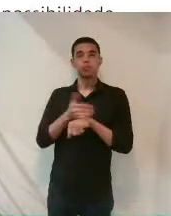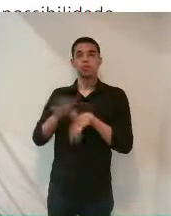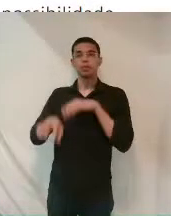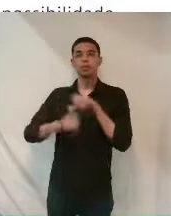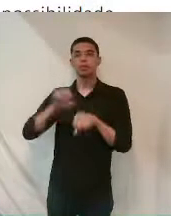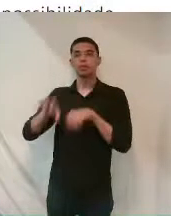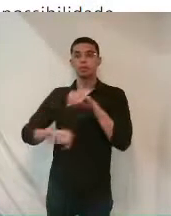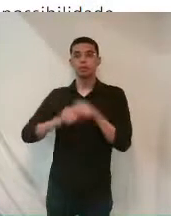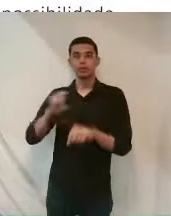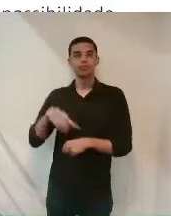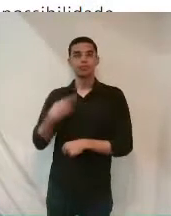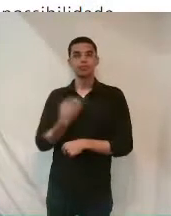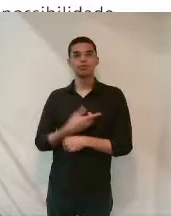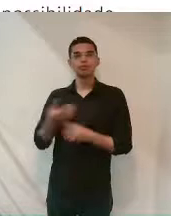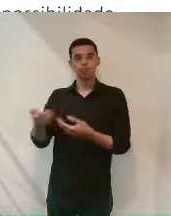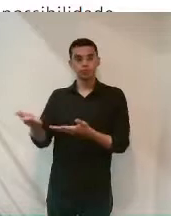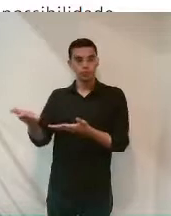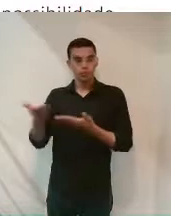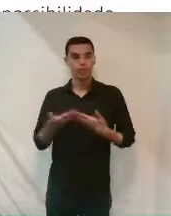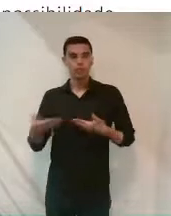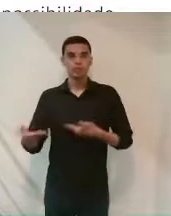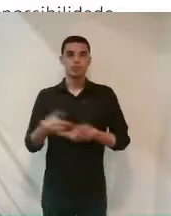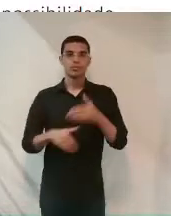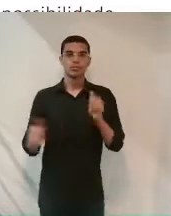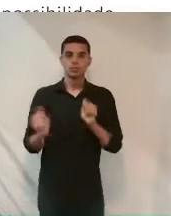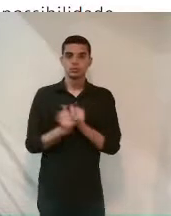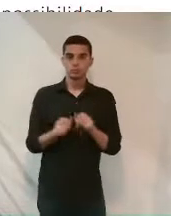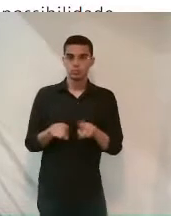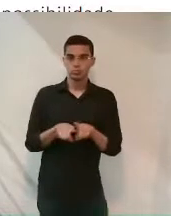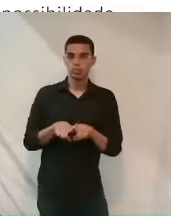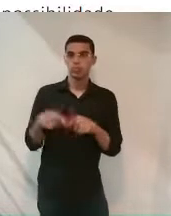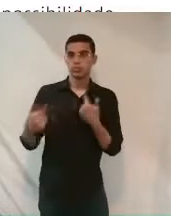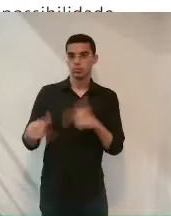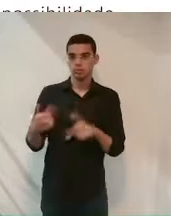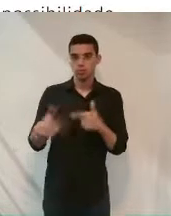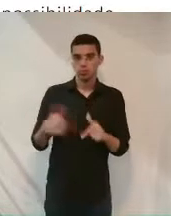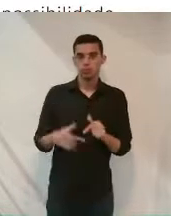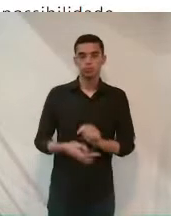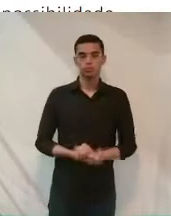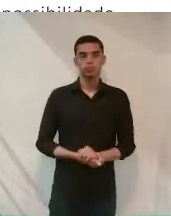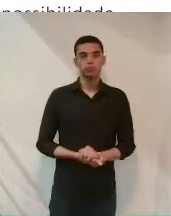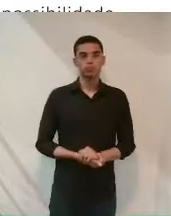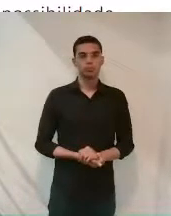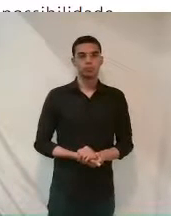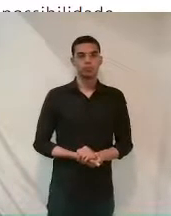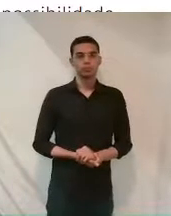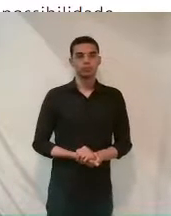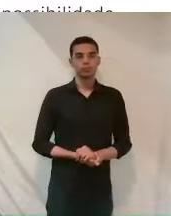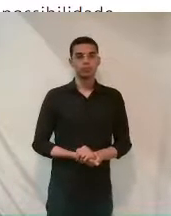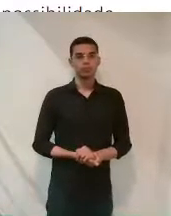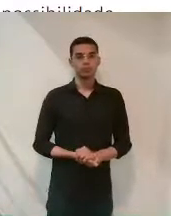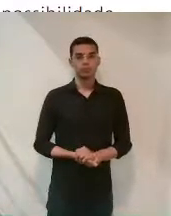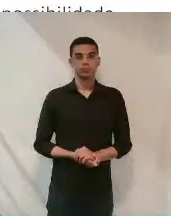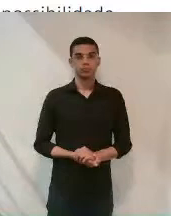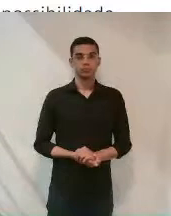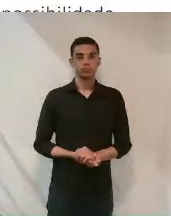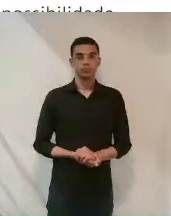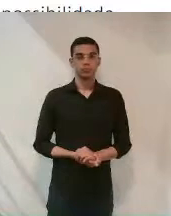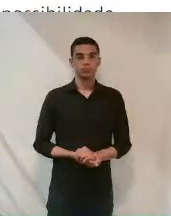Importante frisar que todas as, tanto cooperativas quanto entrepostos ou pontos de entrega voluntária, a